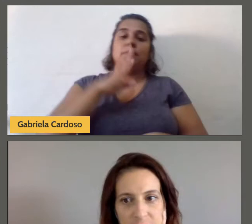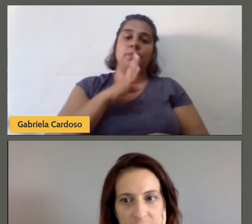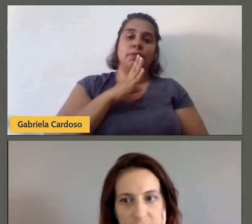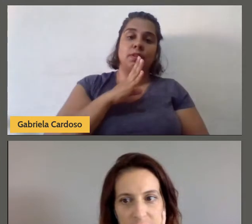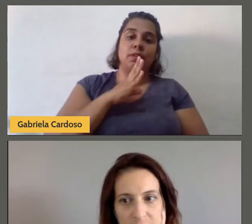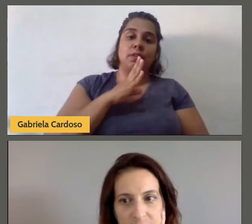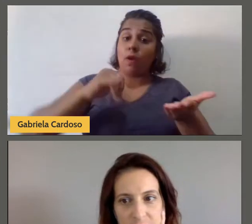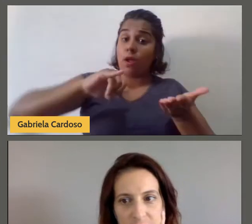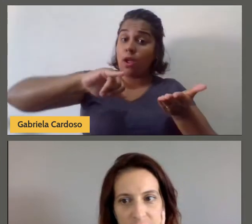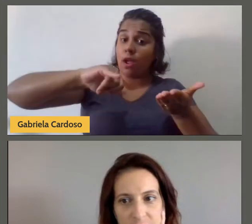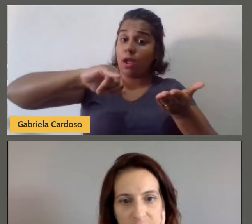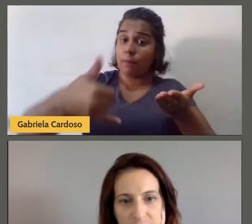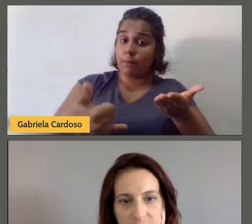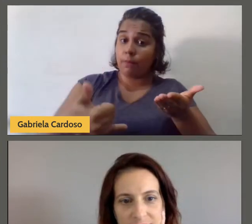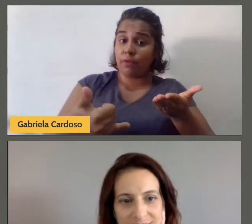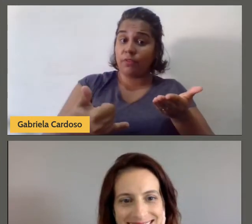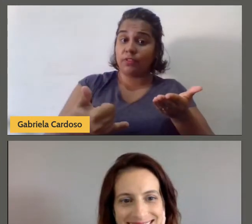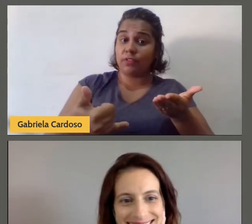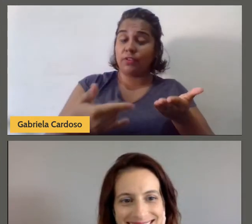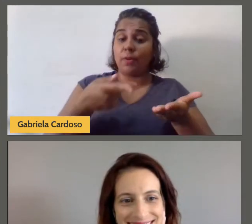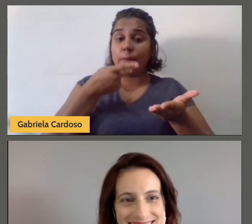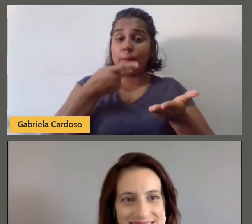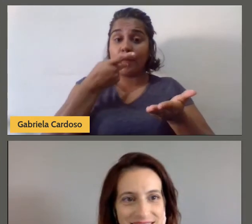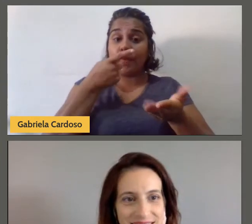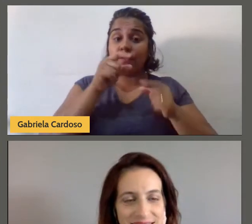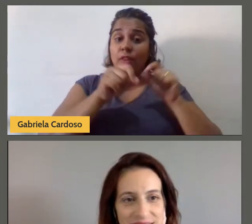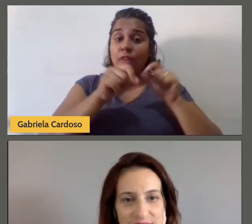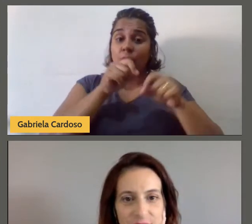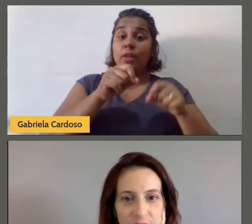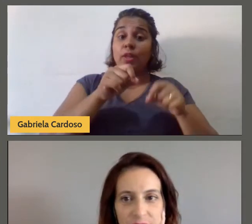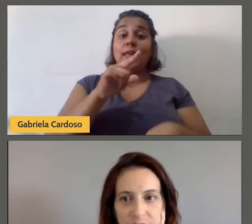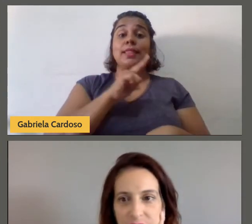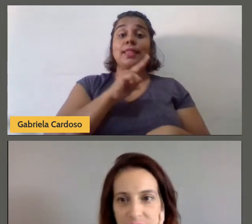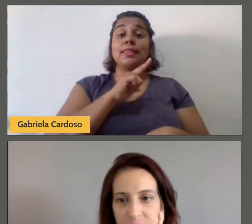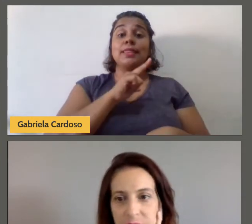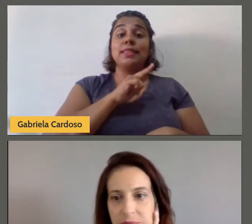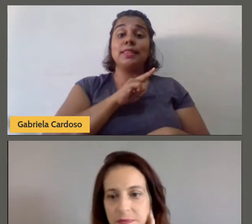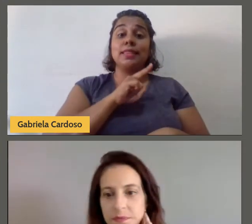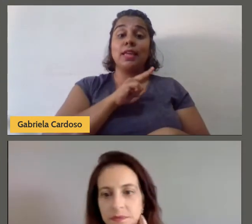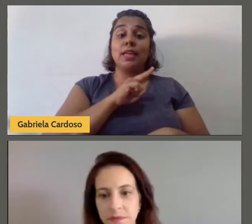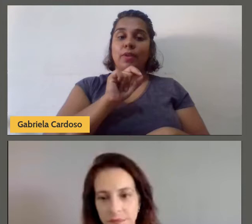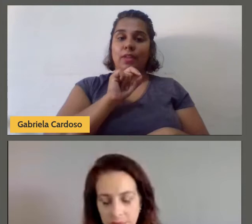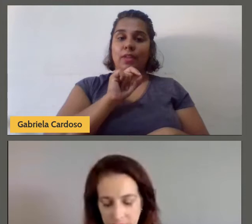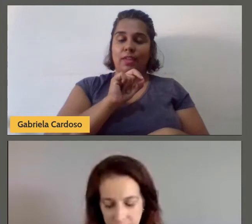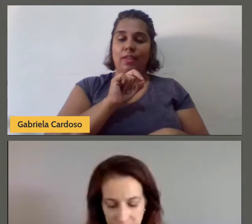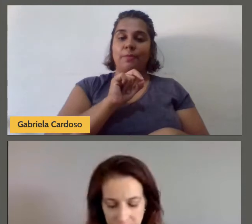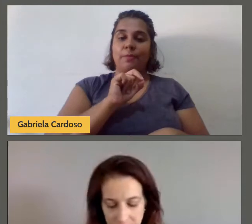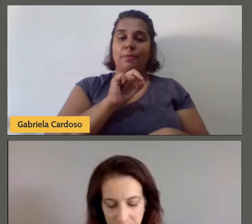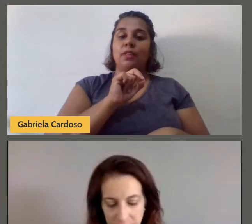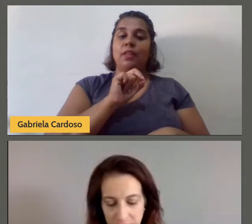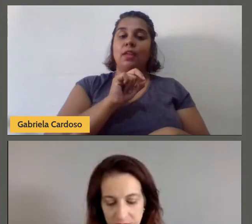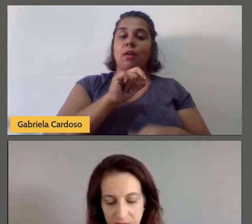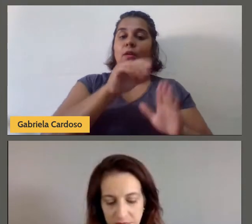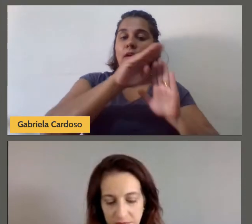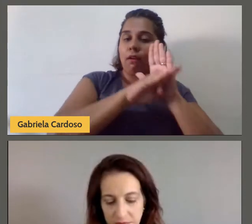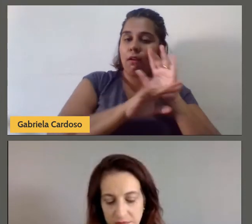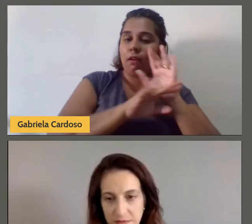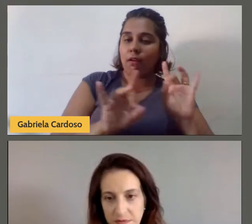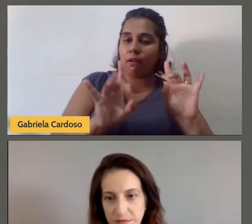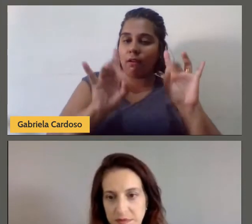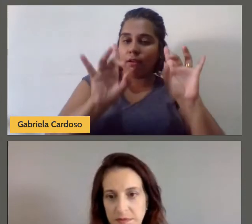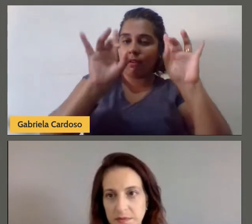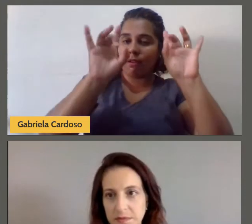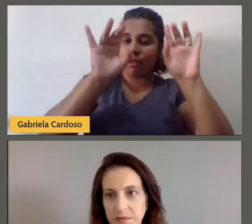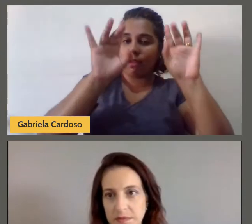para fazer um pouquinho do jabá, a gente está tendo um programa agora, que é um programa super especial, que está sendo realizado dentro de um projeto que